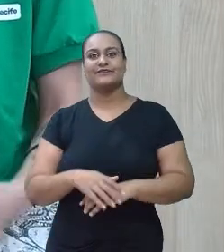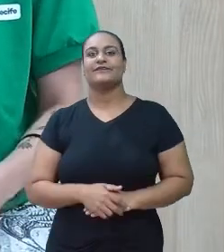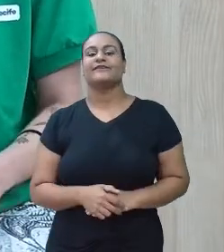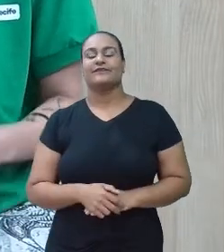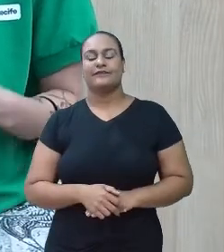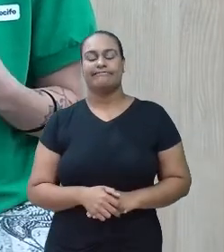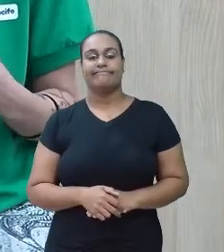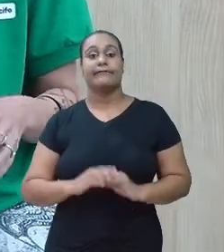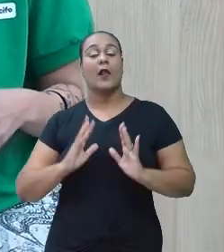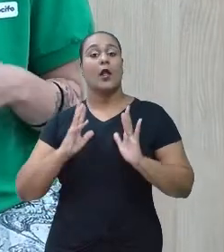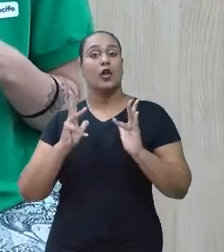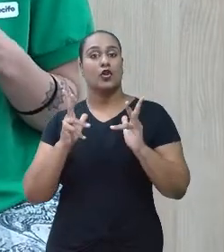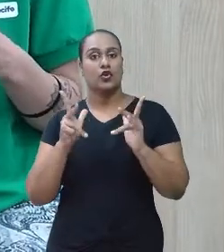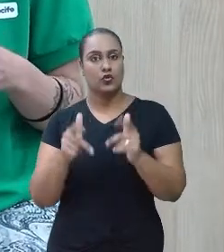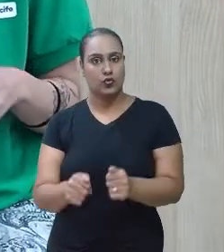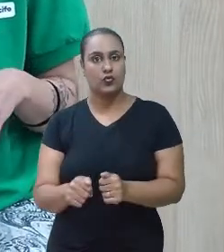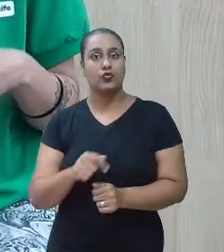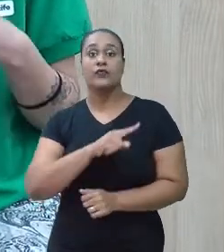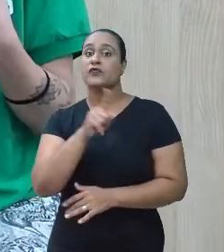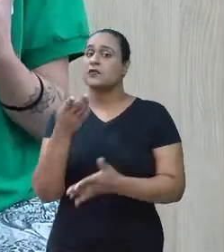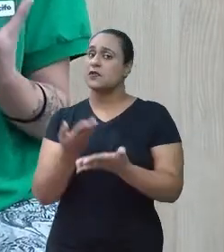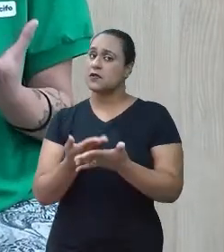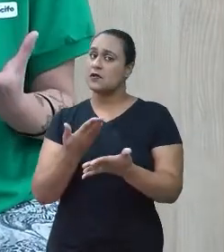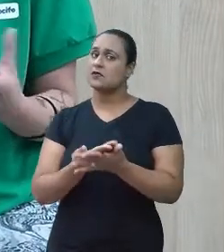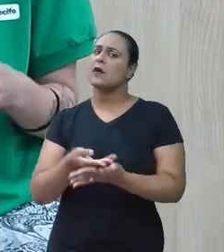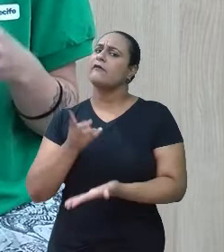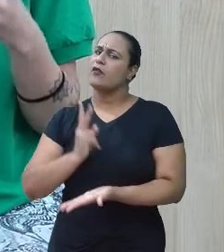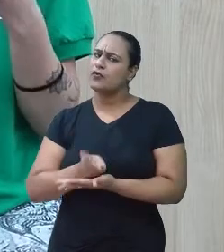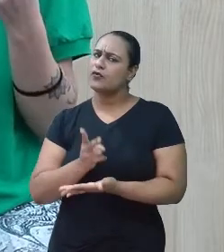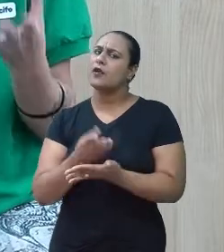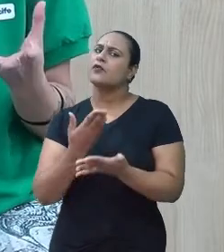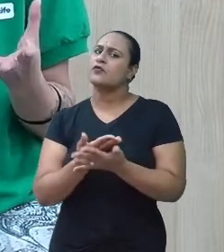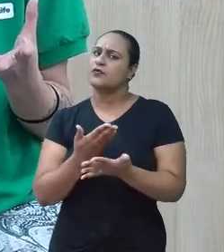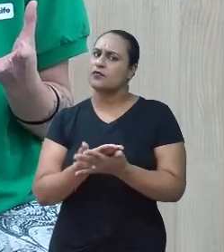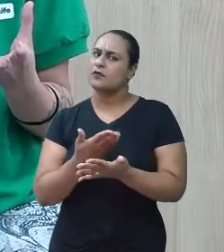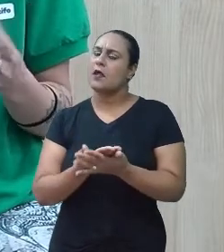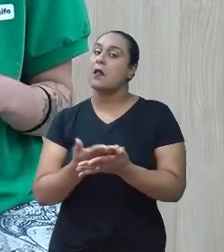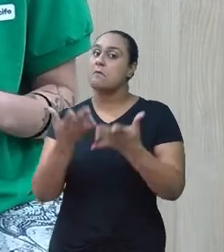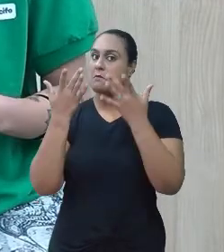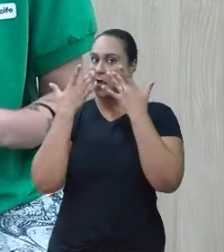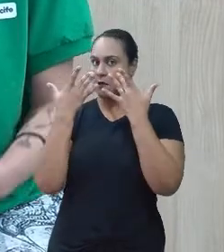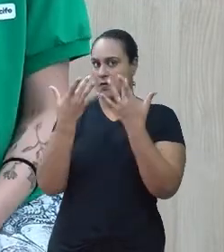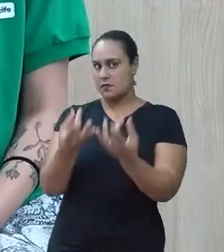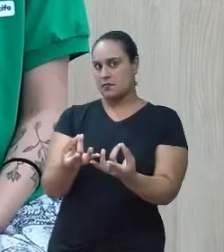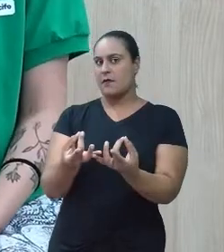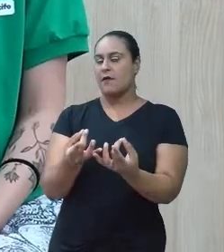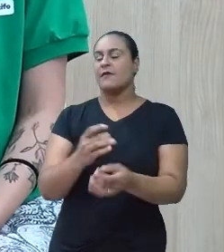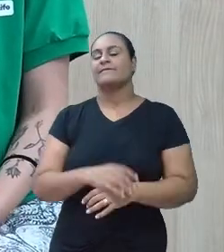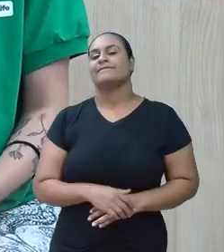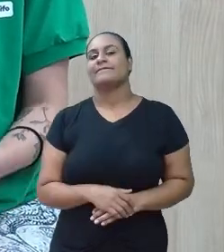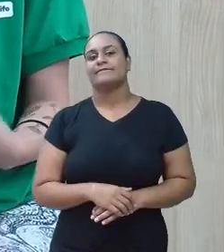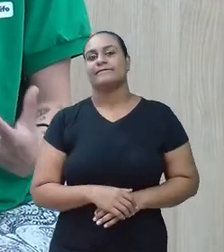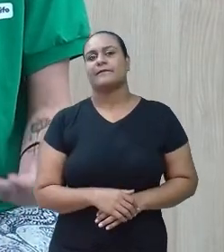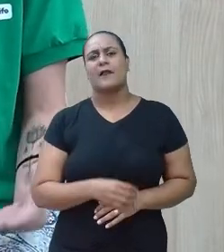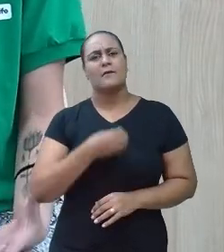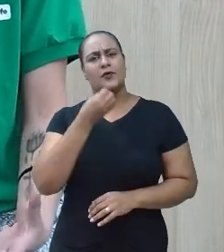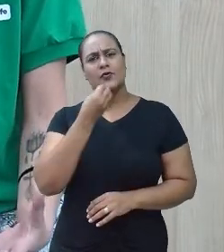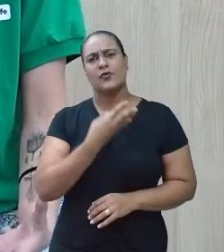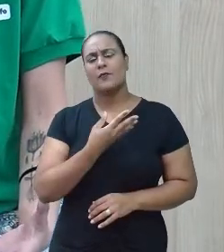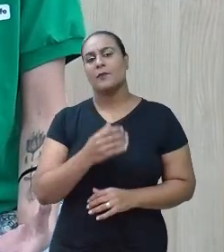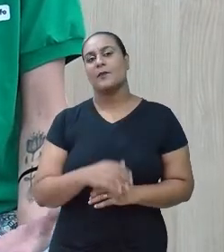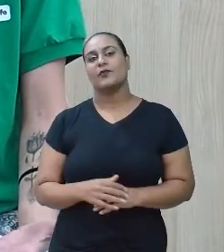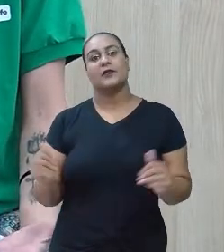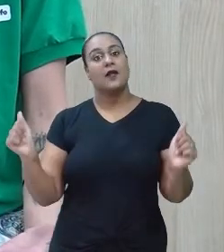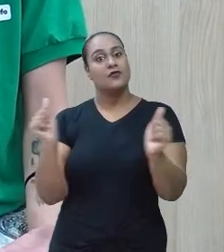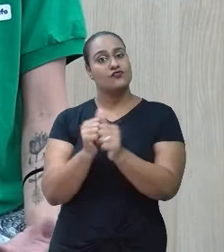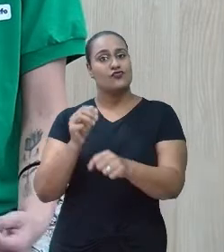né? Tudo isso que vocês já estudaram e ainda vão estudar para ficar mais antenados, certo? Então foi muito bom estar nesse